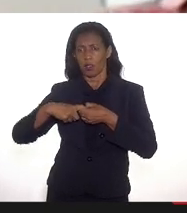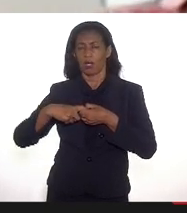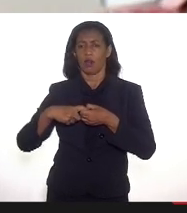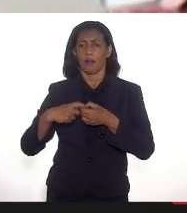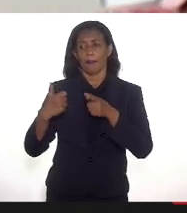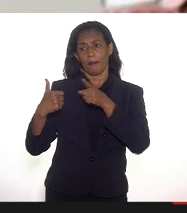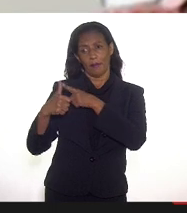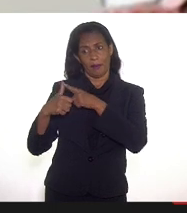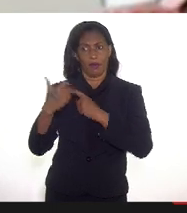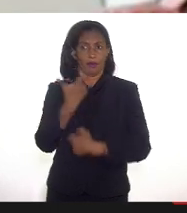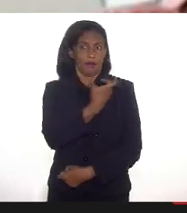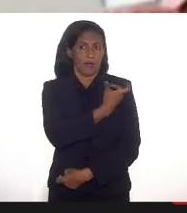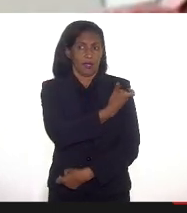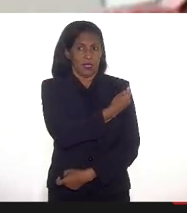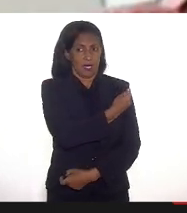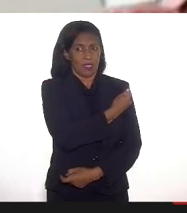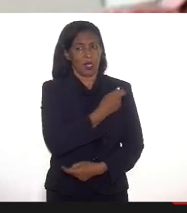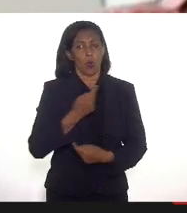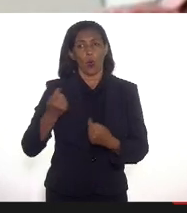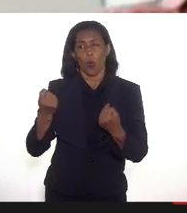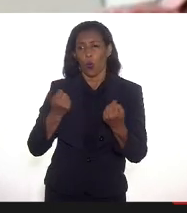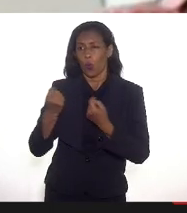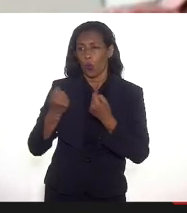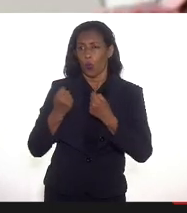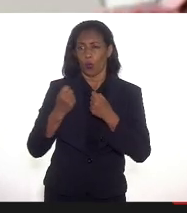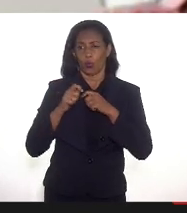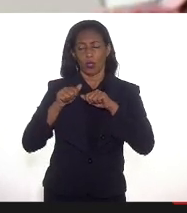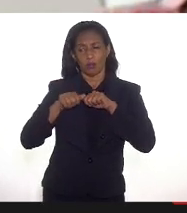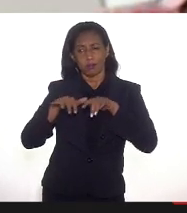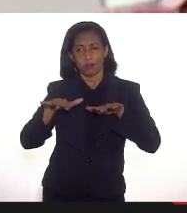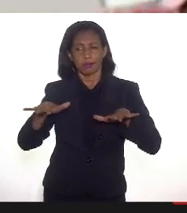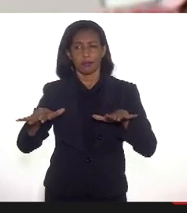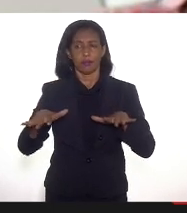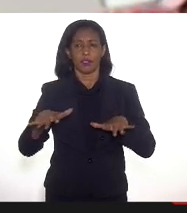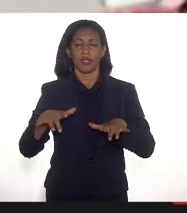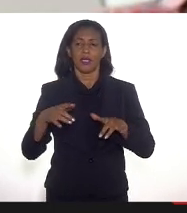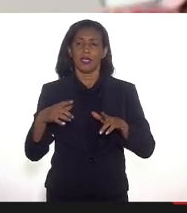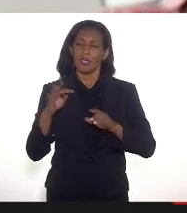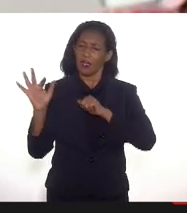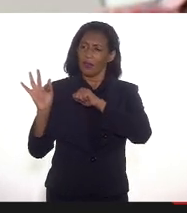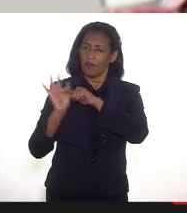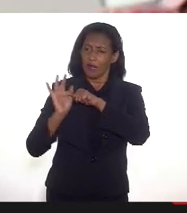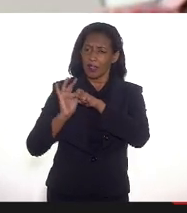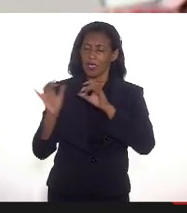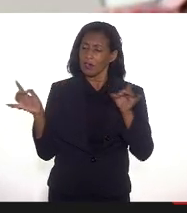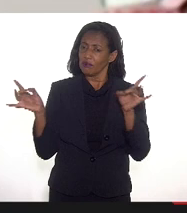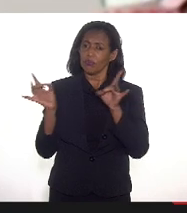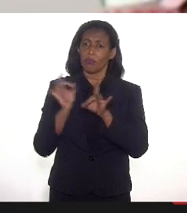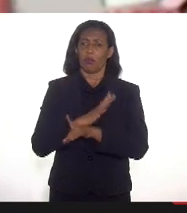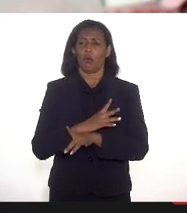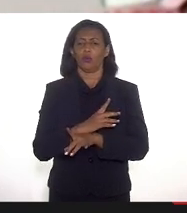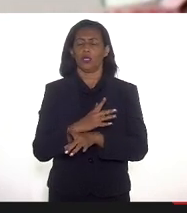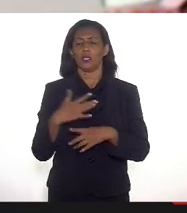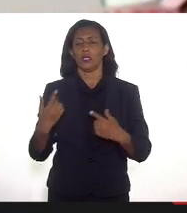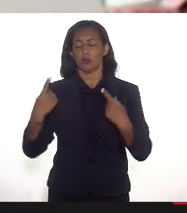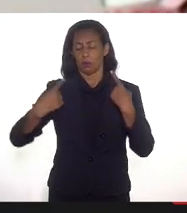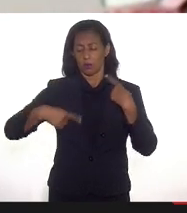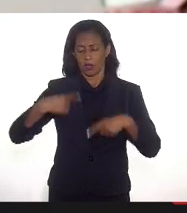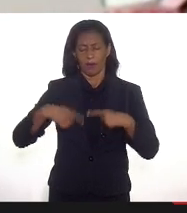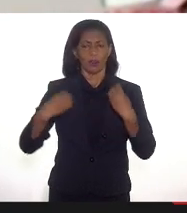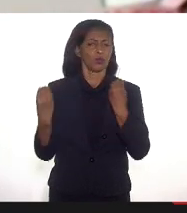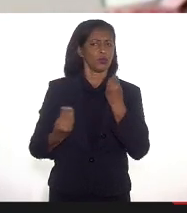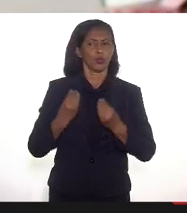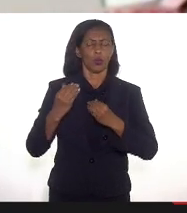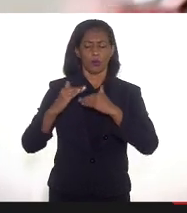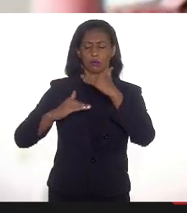com controle da pandemia, as unidades da FAETEC também tenham essas condições. Então, debates como está se desenvolvendo o